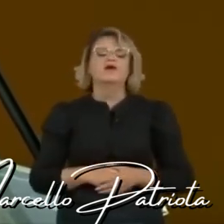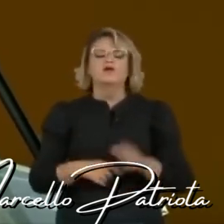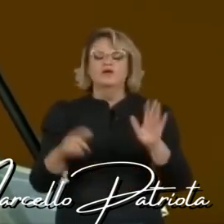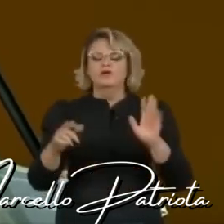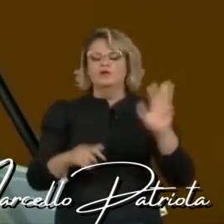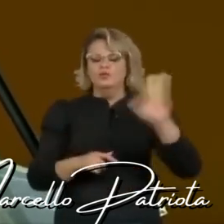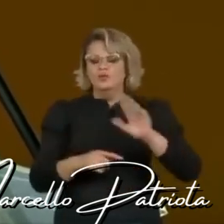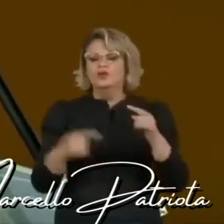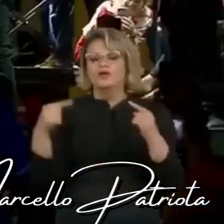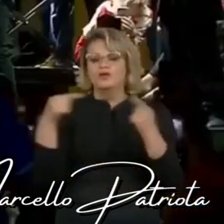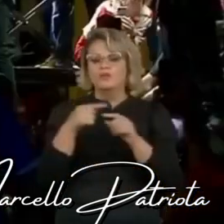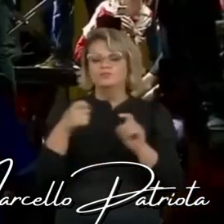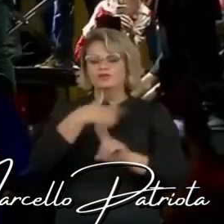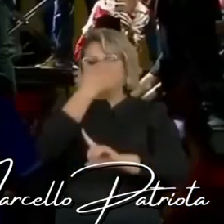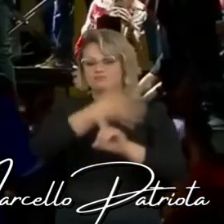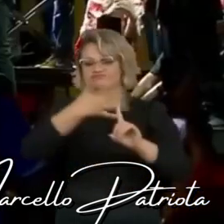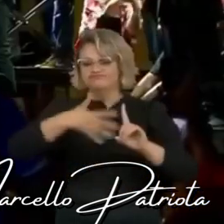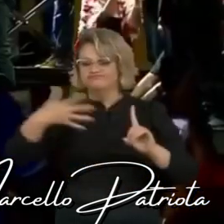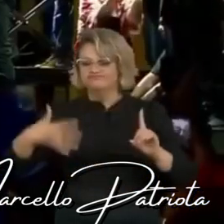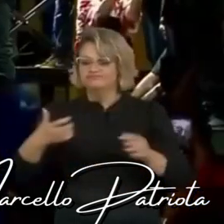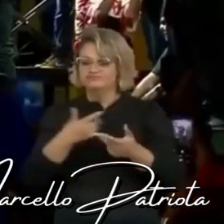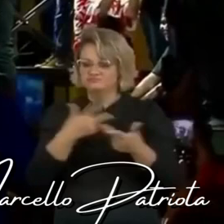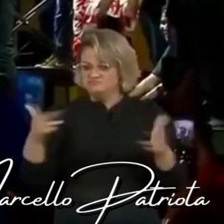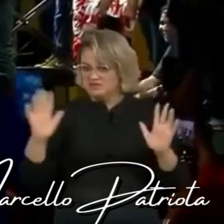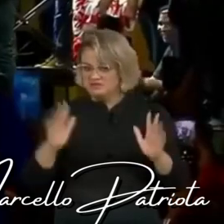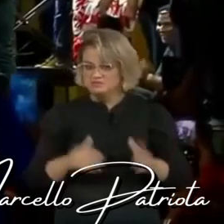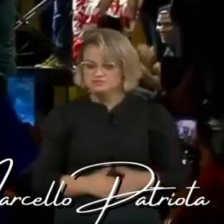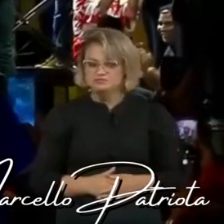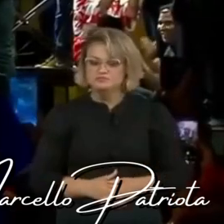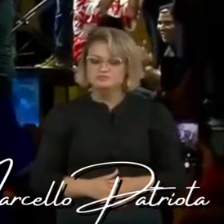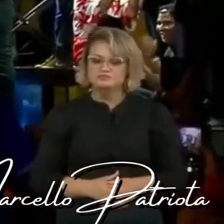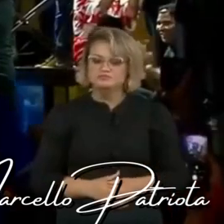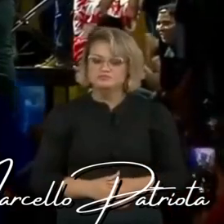LGBTQI e o a mais que aparecer.